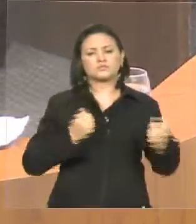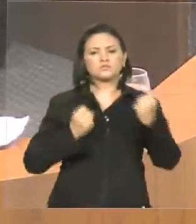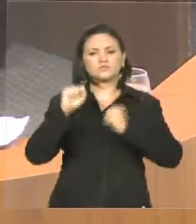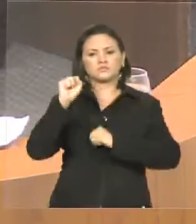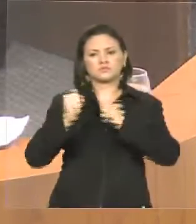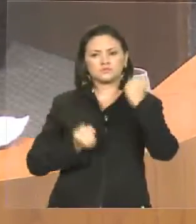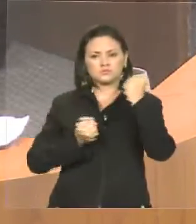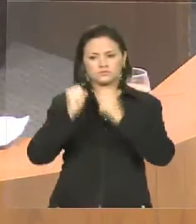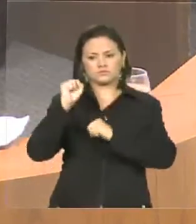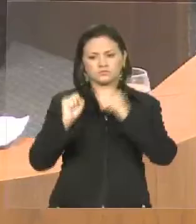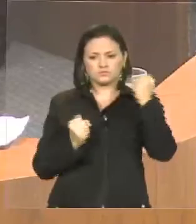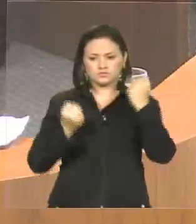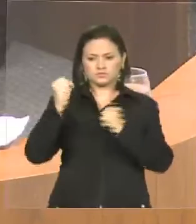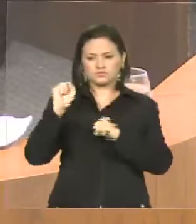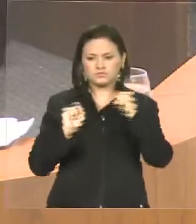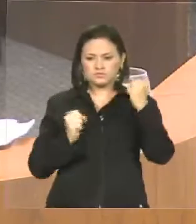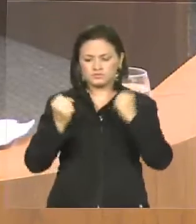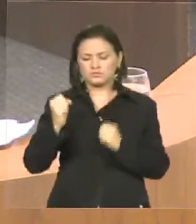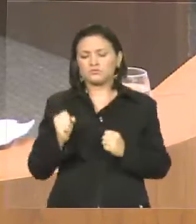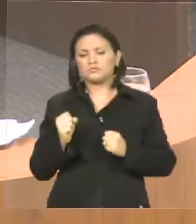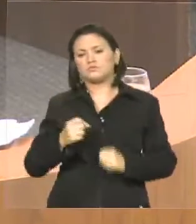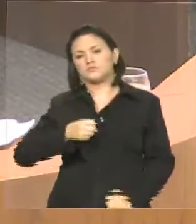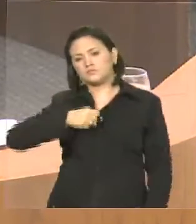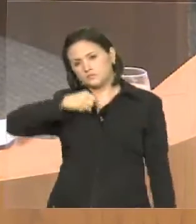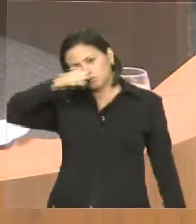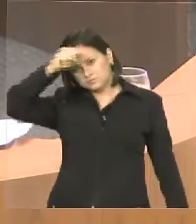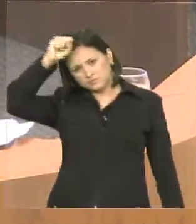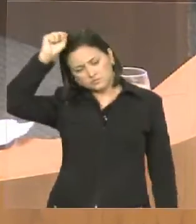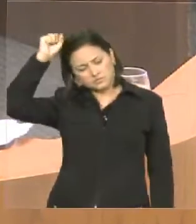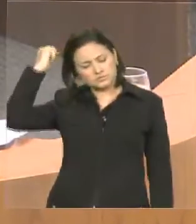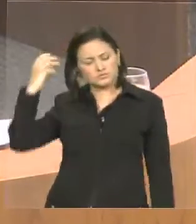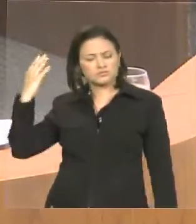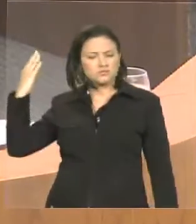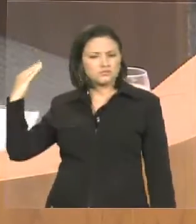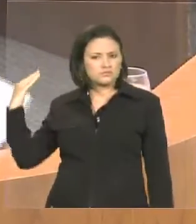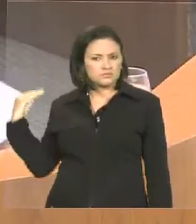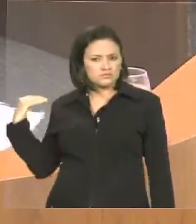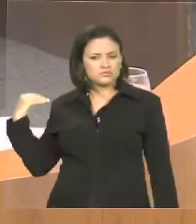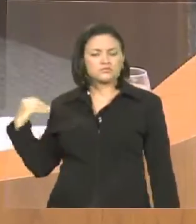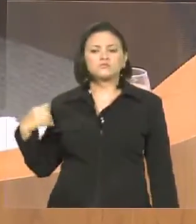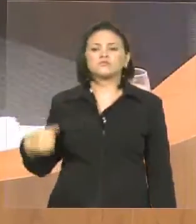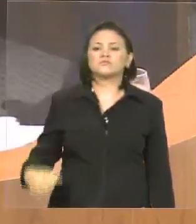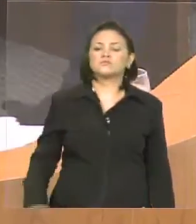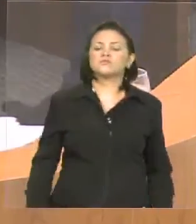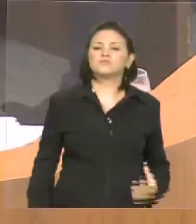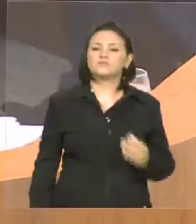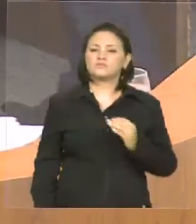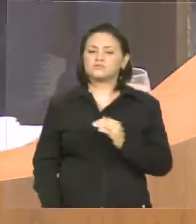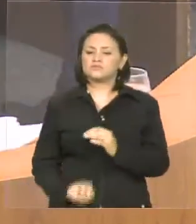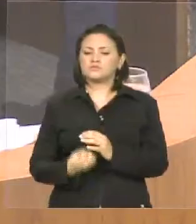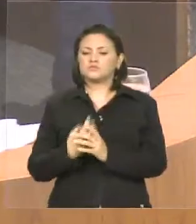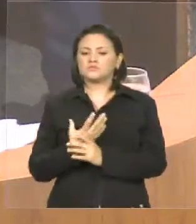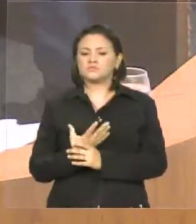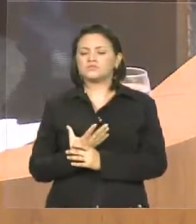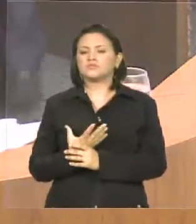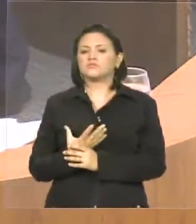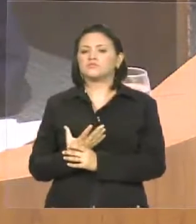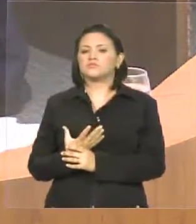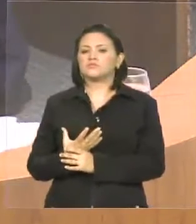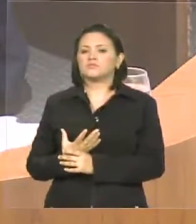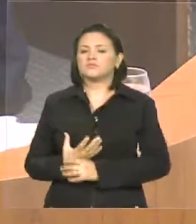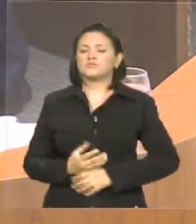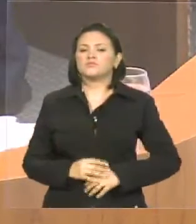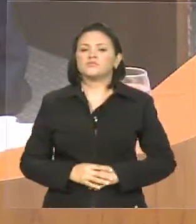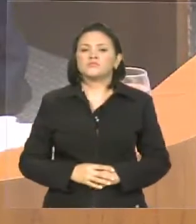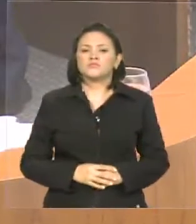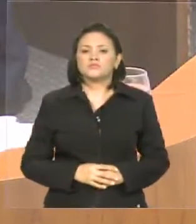industrial, quando, ainda no século retrasado, foi criado a Companhia de Comércio para as